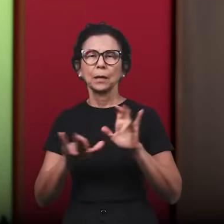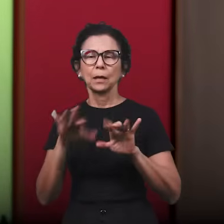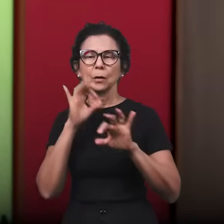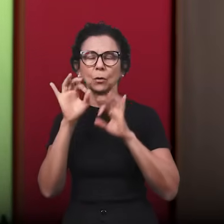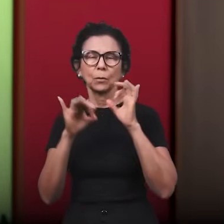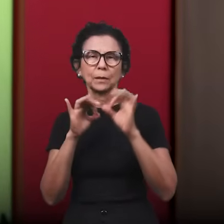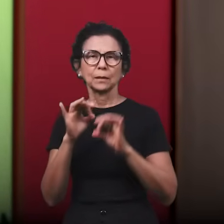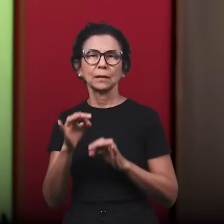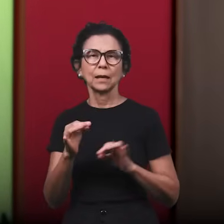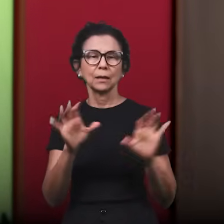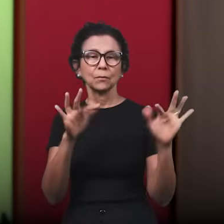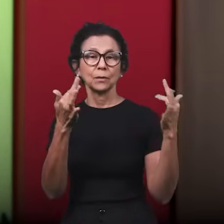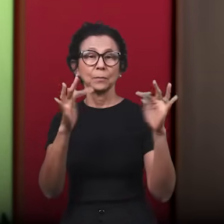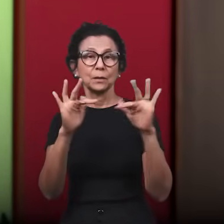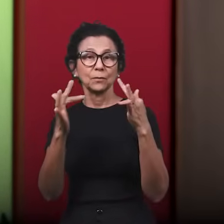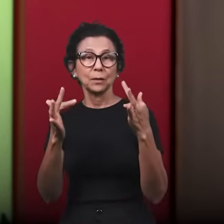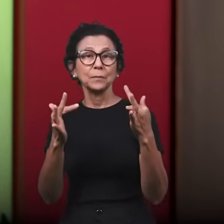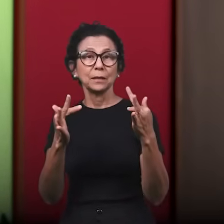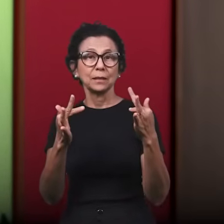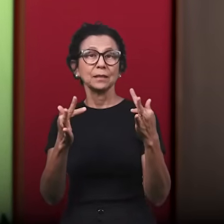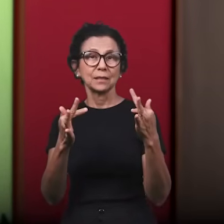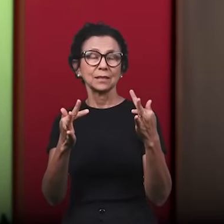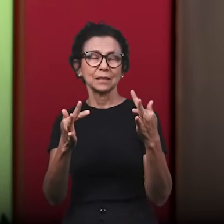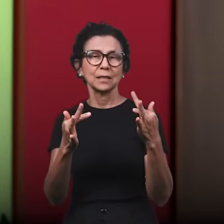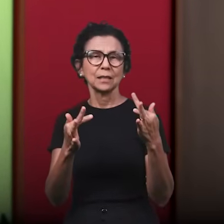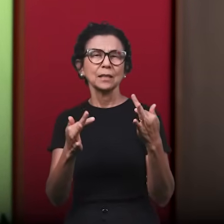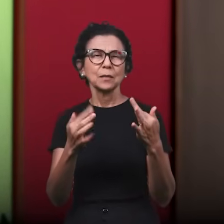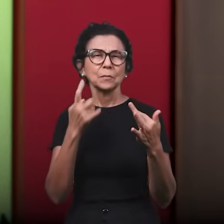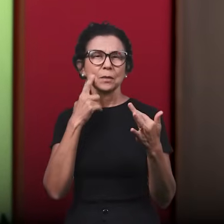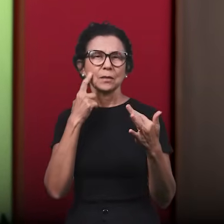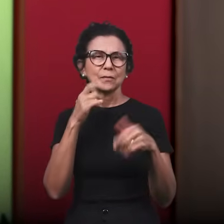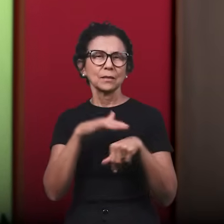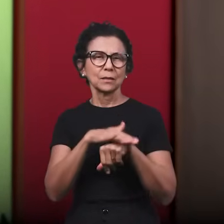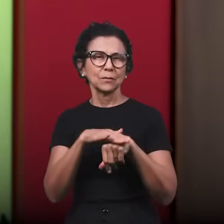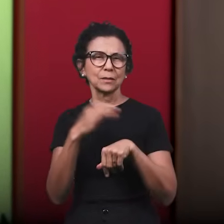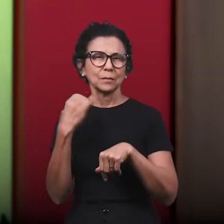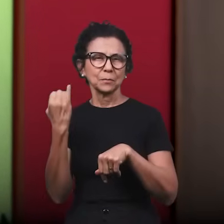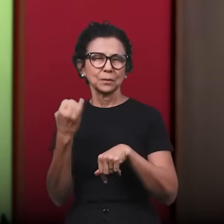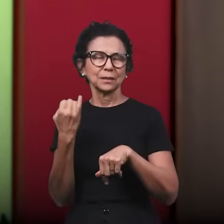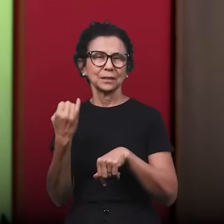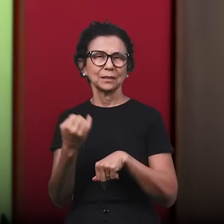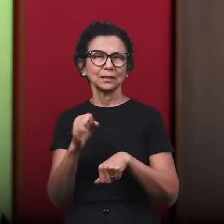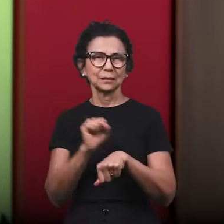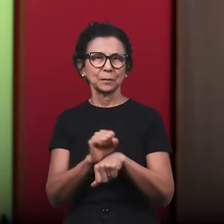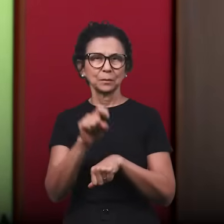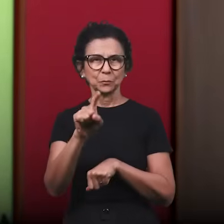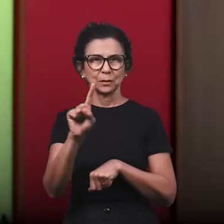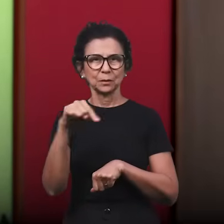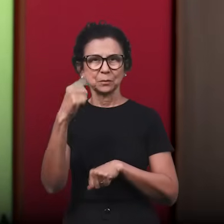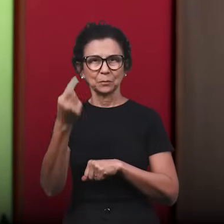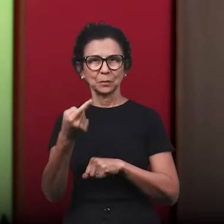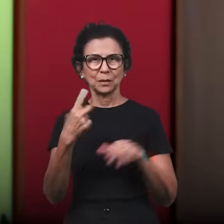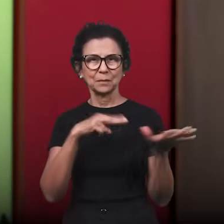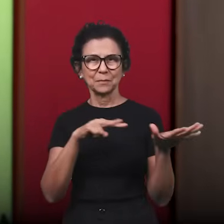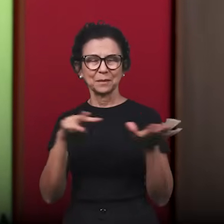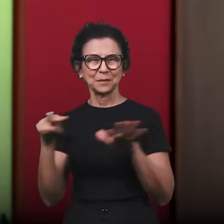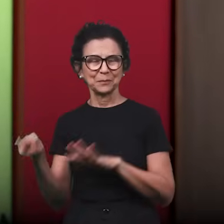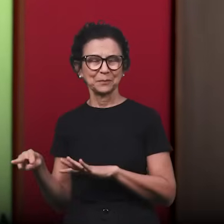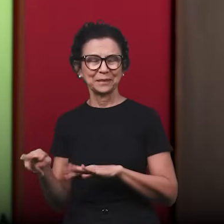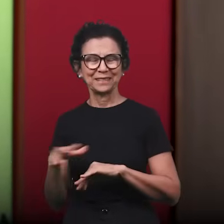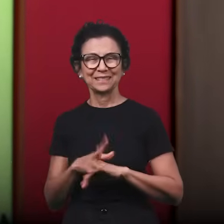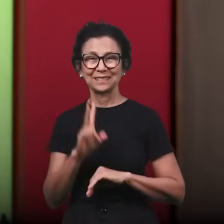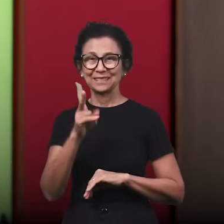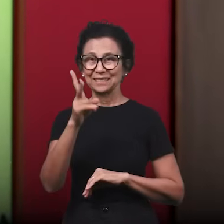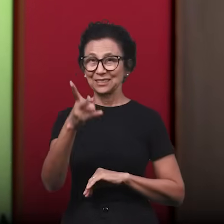famílias que também podem ser alcançadas por essa conversa tão preciosa. Nós esperamos você na próxima semana